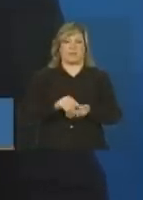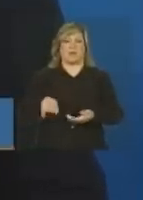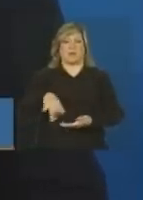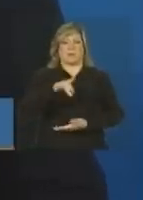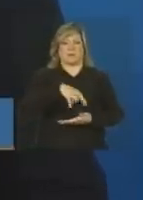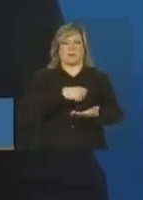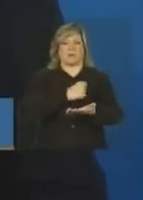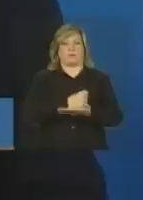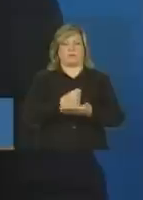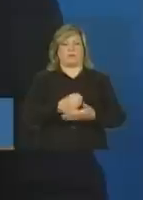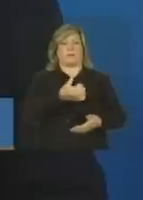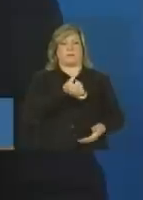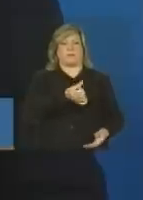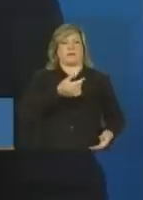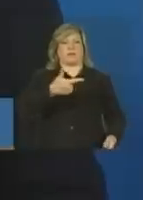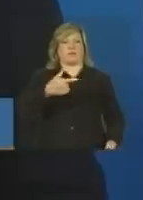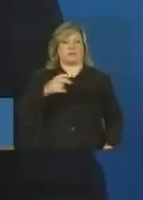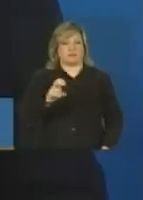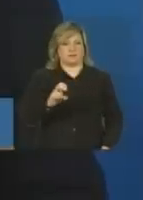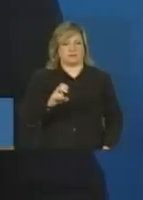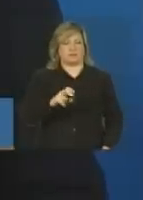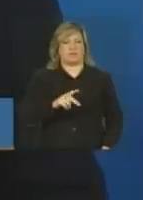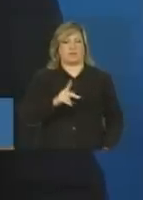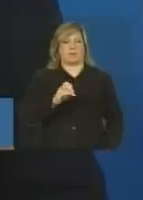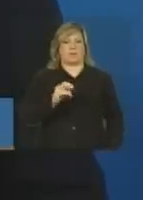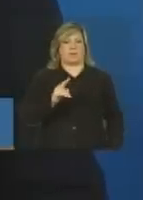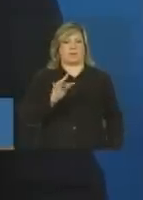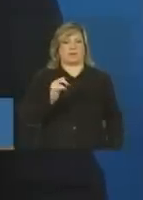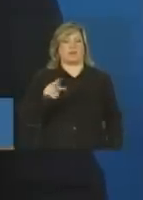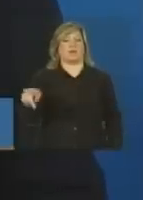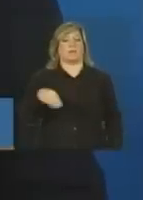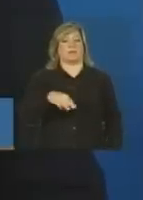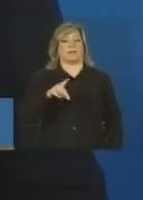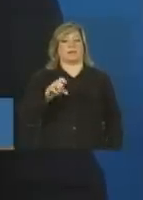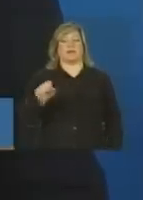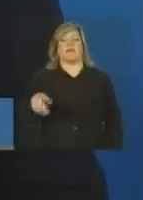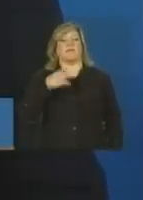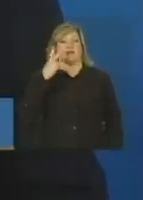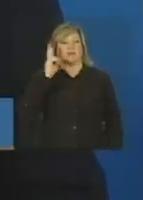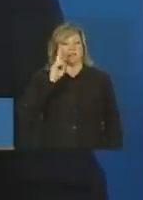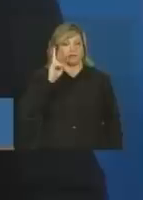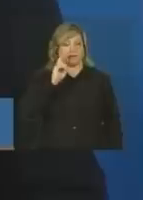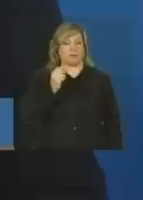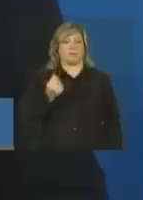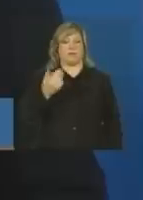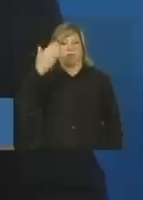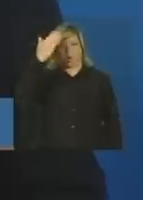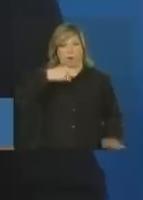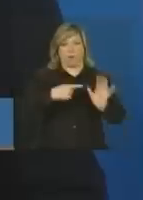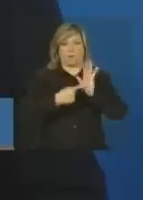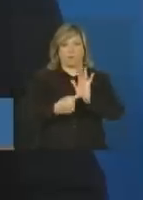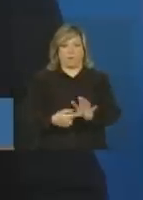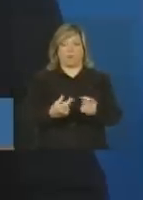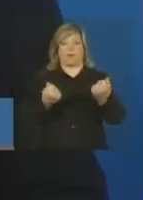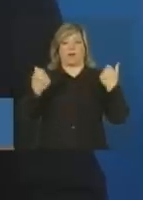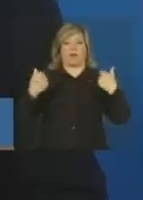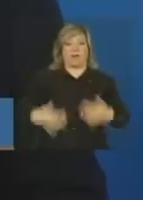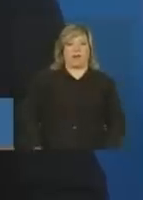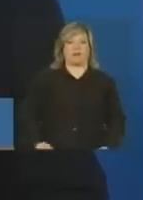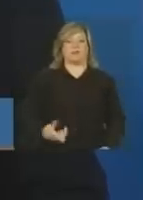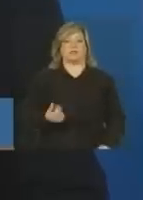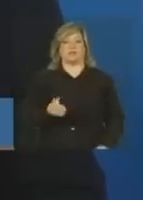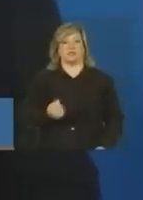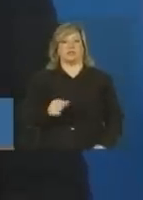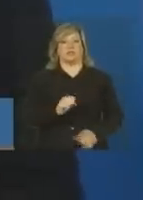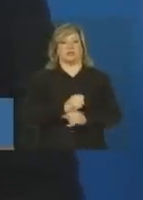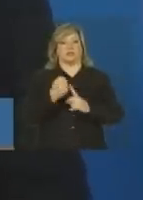portaria 625, lá do MDS, que é a portaria que fala sobre a comprovação dos gastos dos recursos